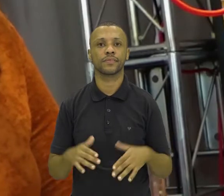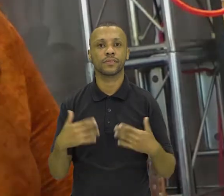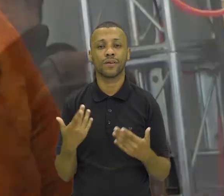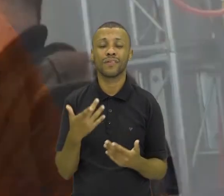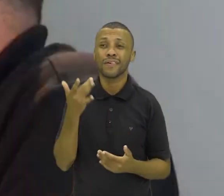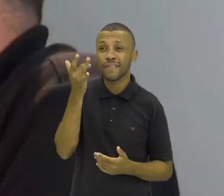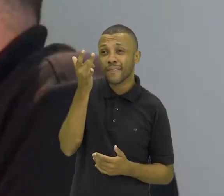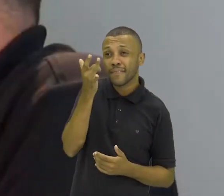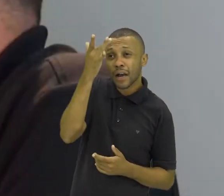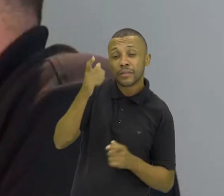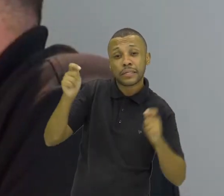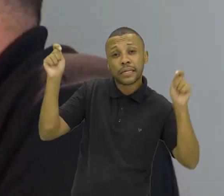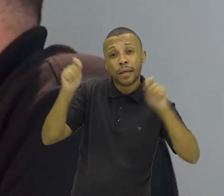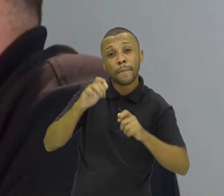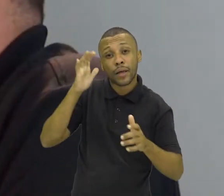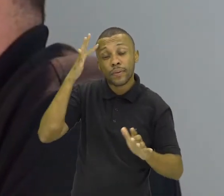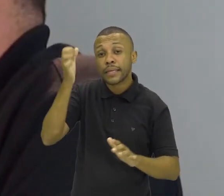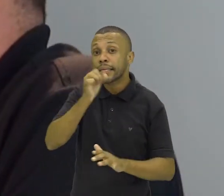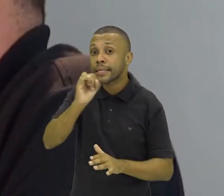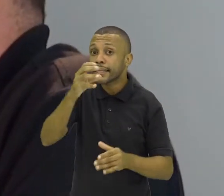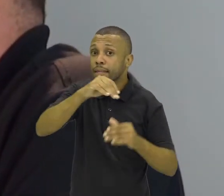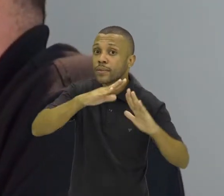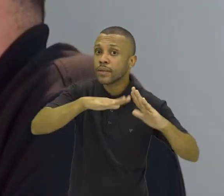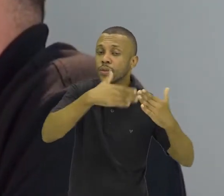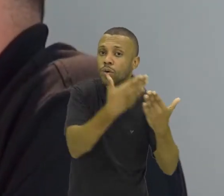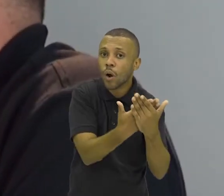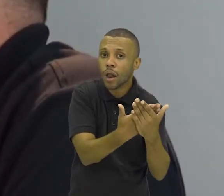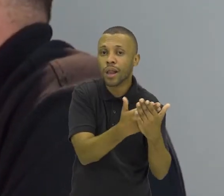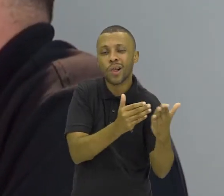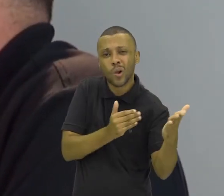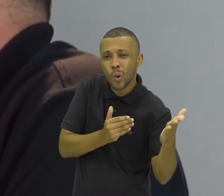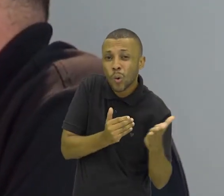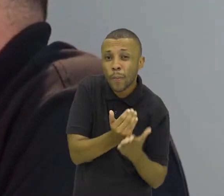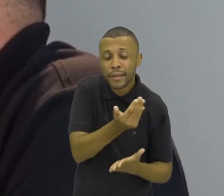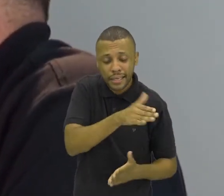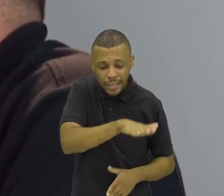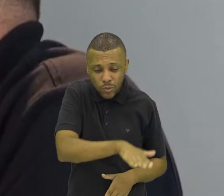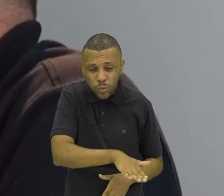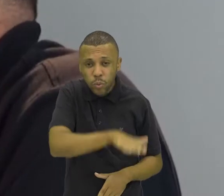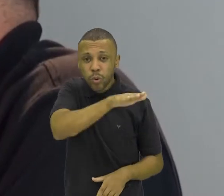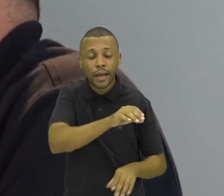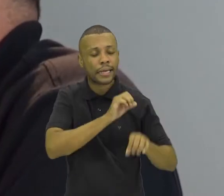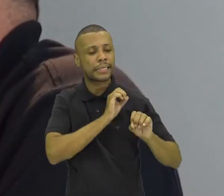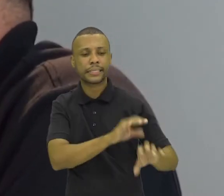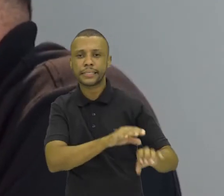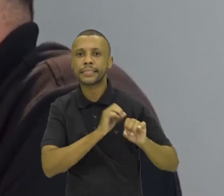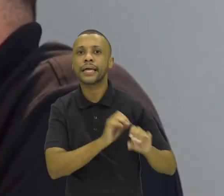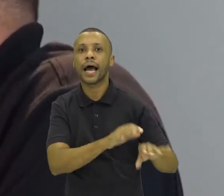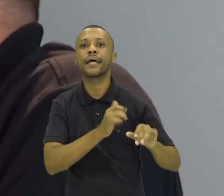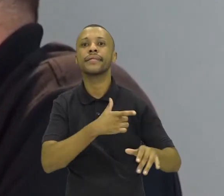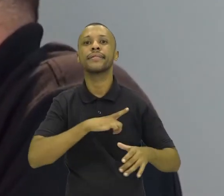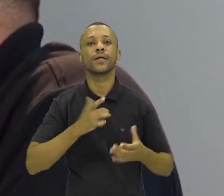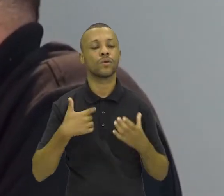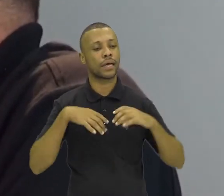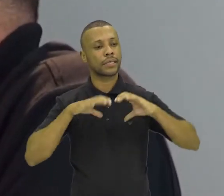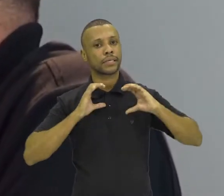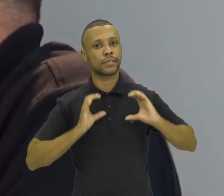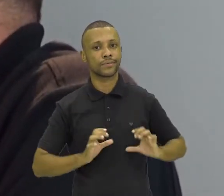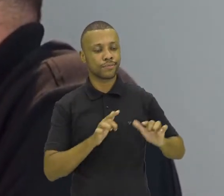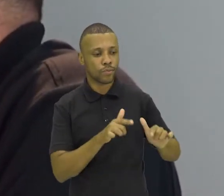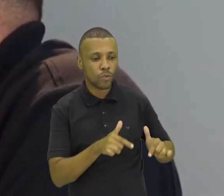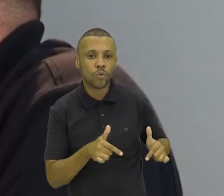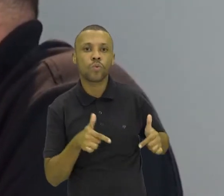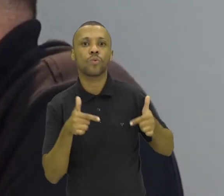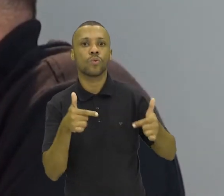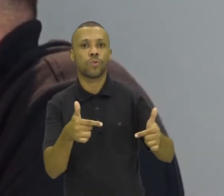seria facilmente resolvido se, né, nas escolas tivessem acesso. Desde lá de pequeno, meus filhos tenho certeza que,